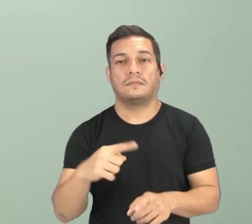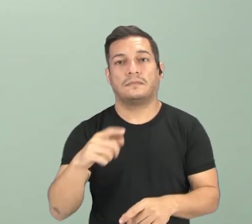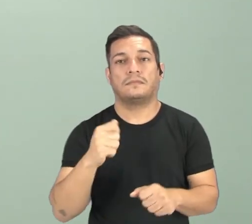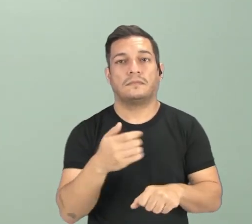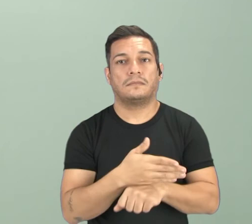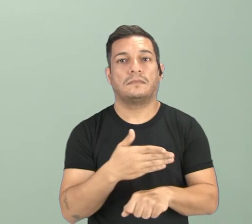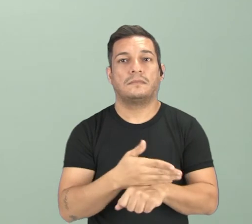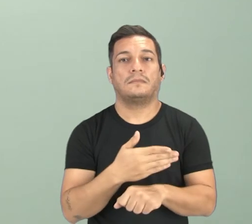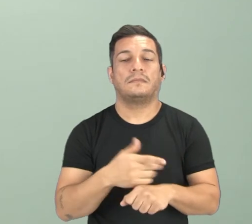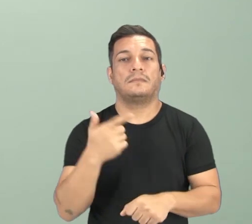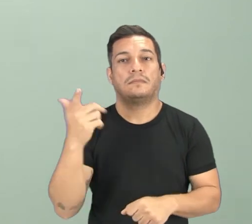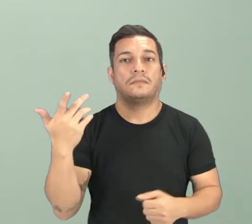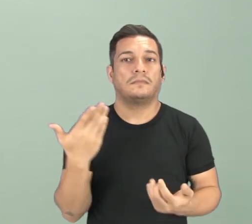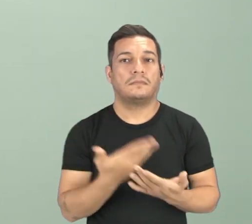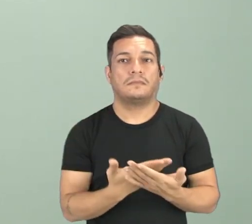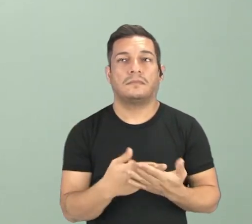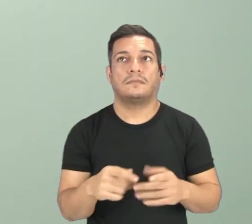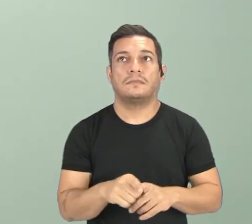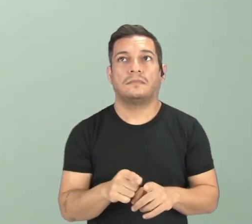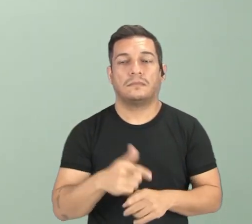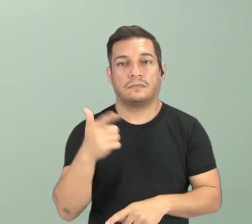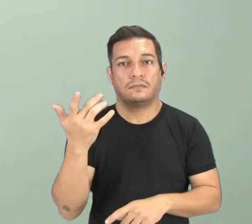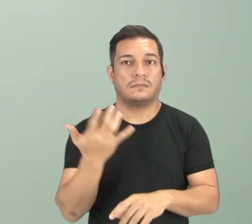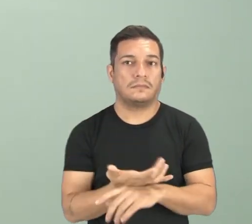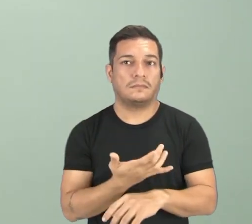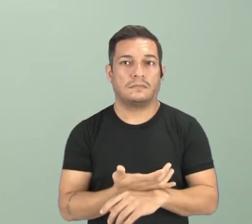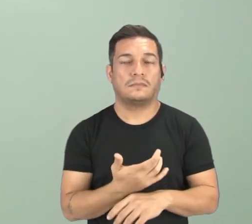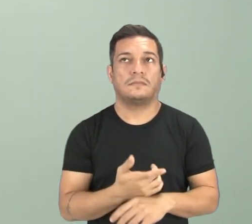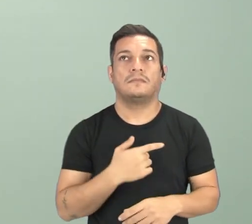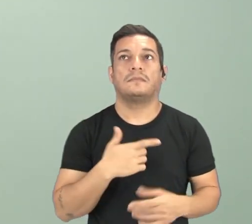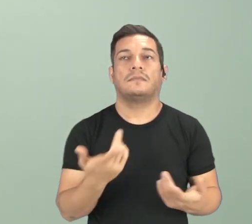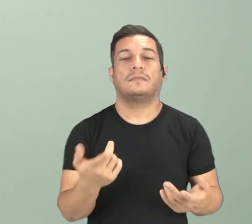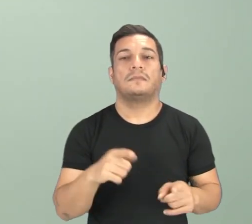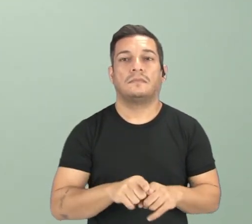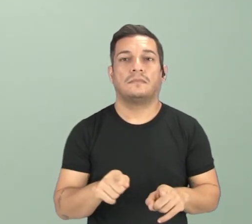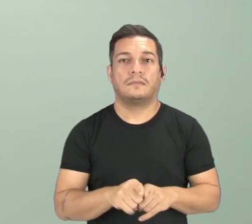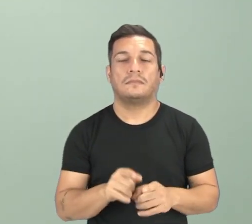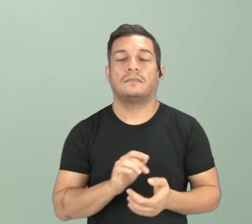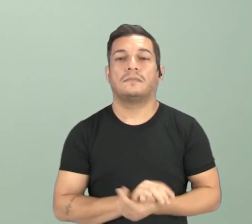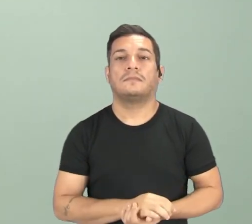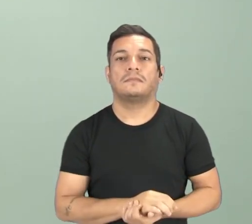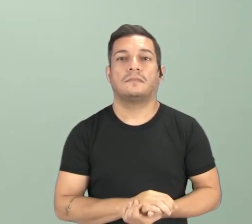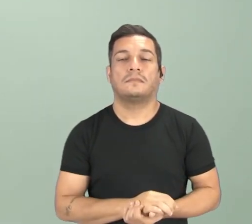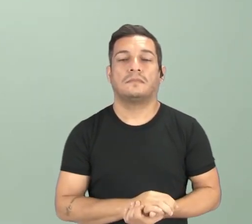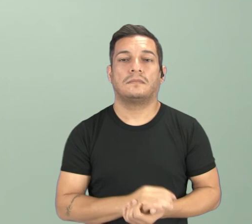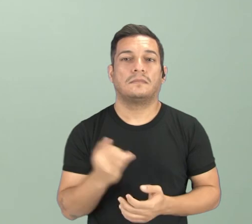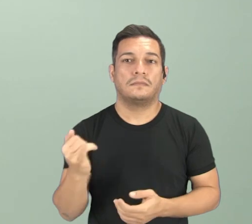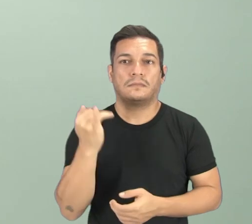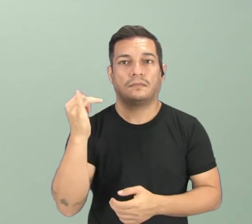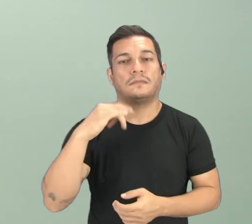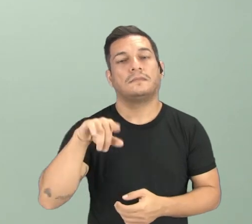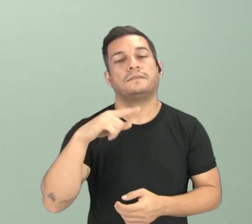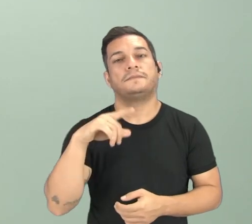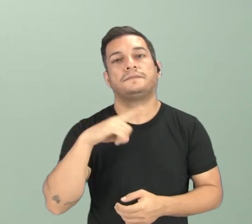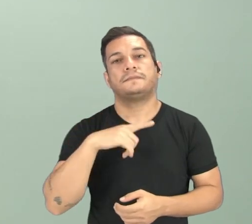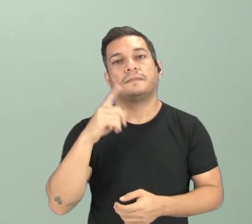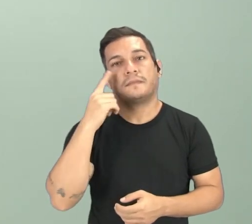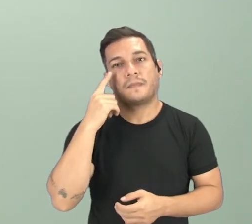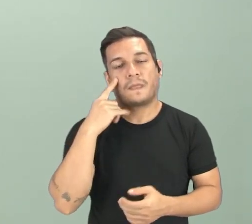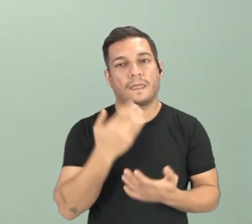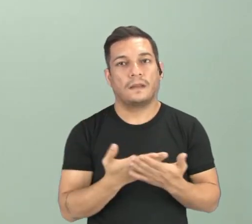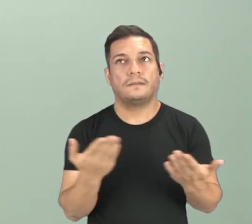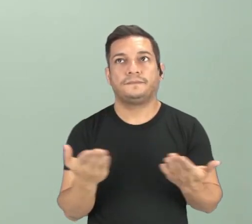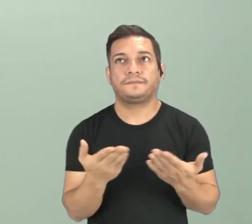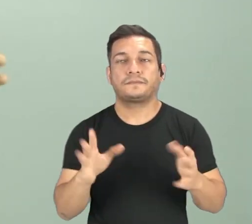também acessar nossas outras aulas, aulas de outros professores, de outras matérias. Importante a aula de hoje, ela é